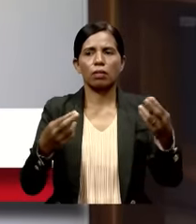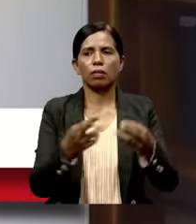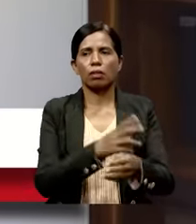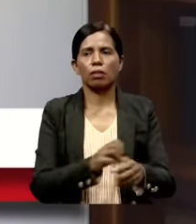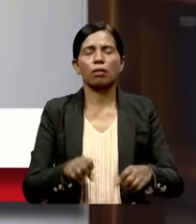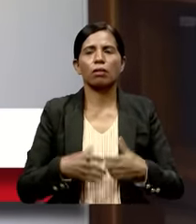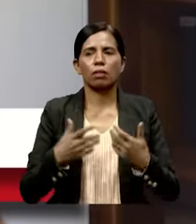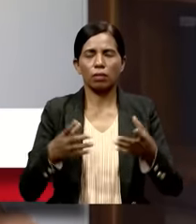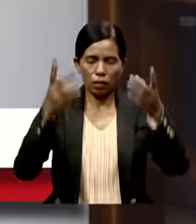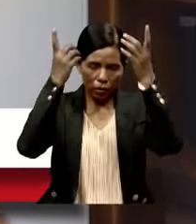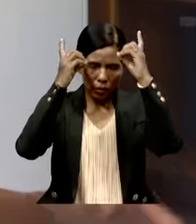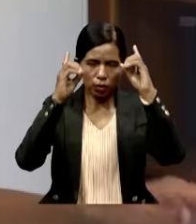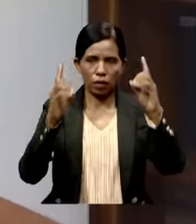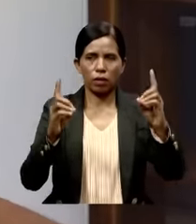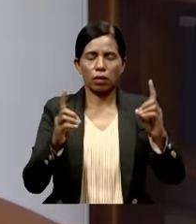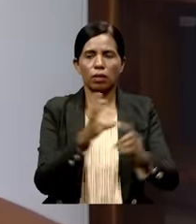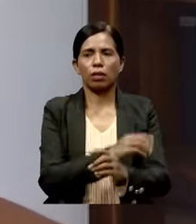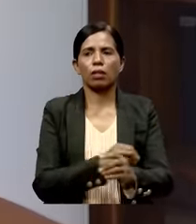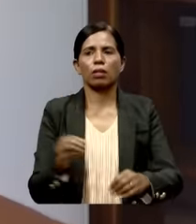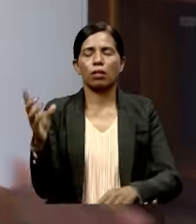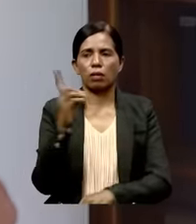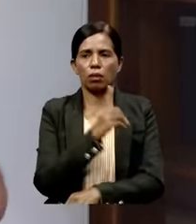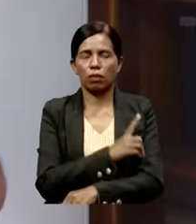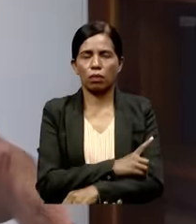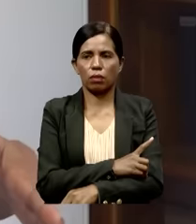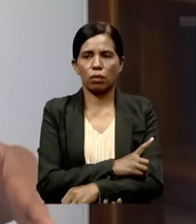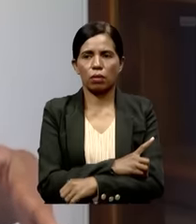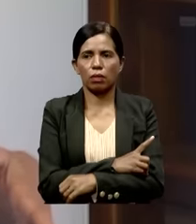ne decisão ne ha dentro de loron